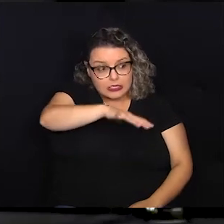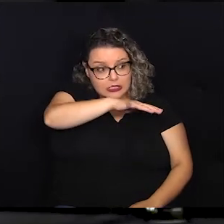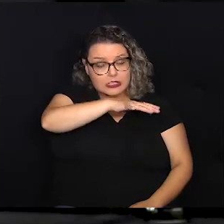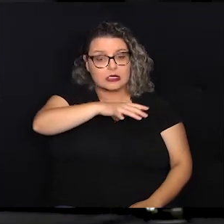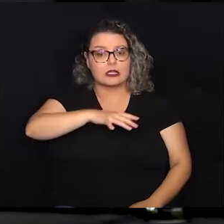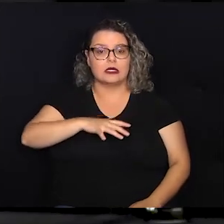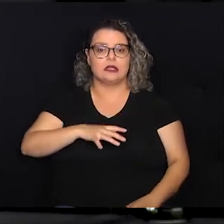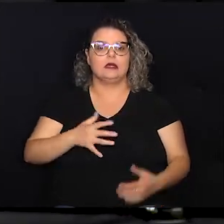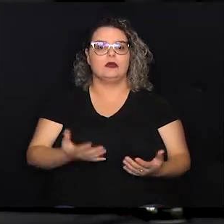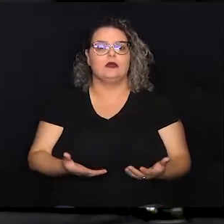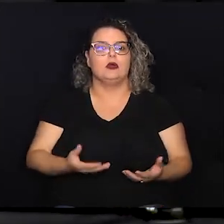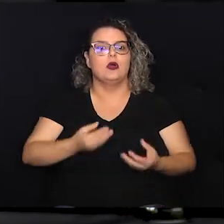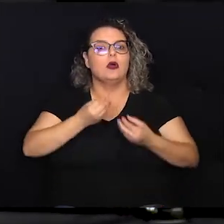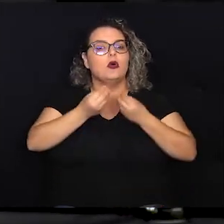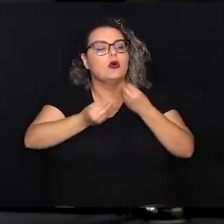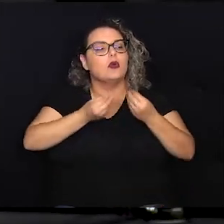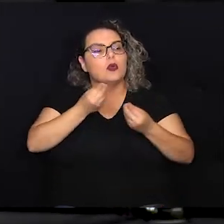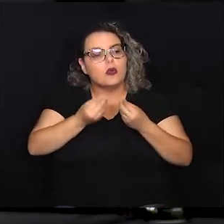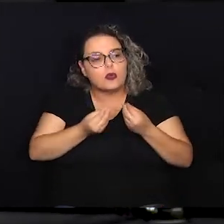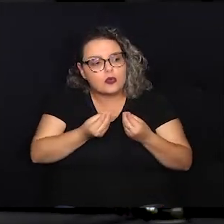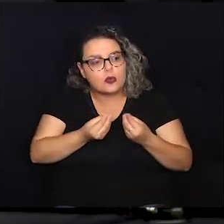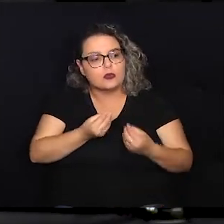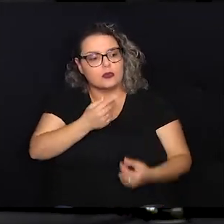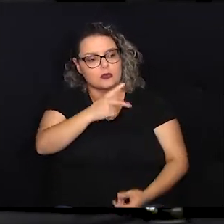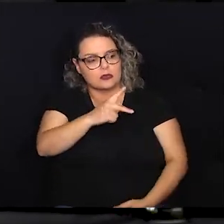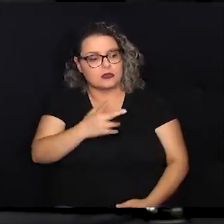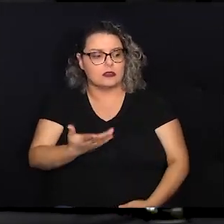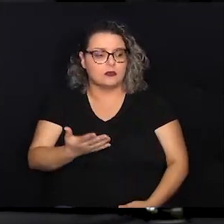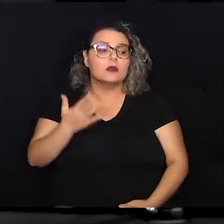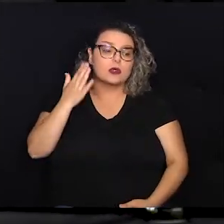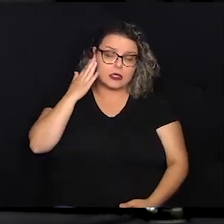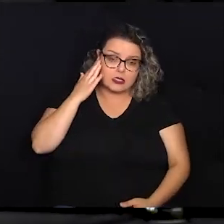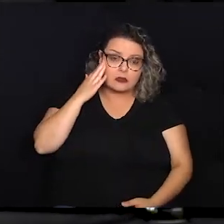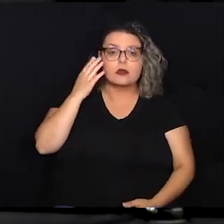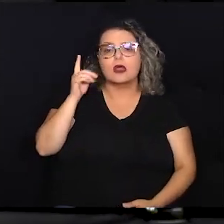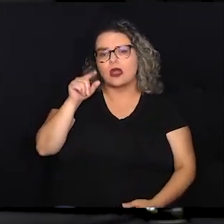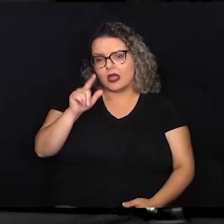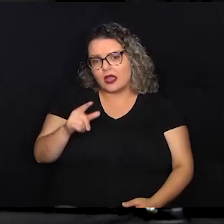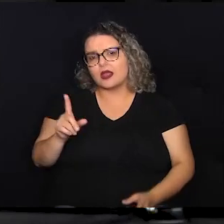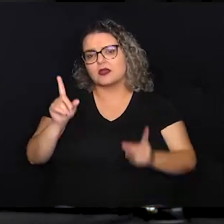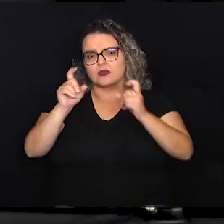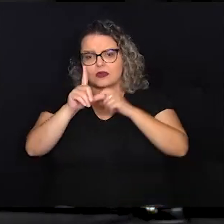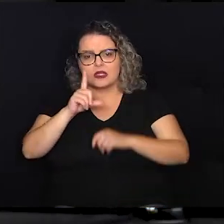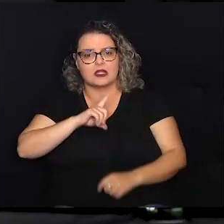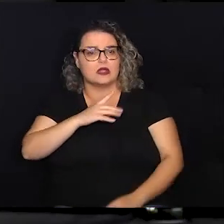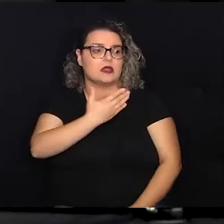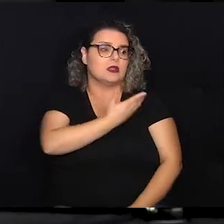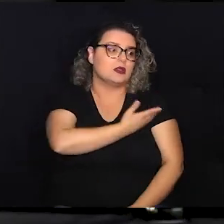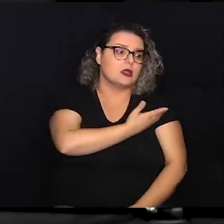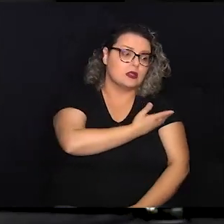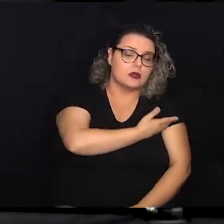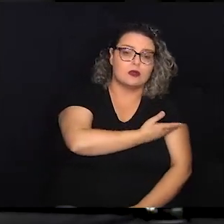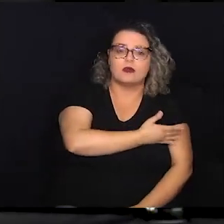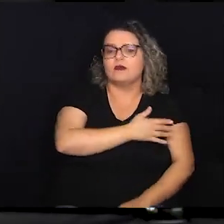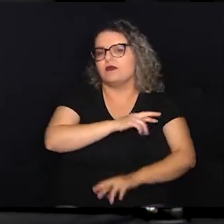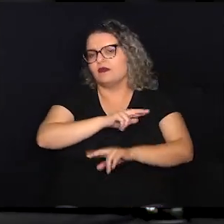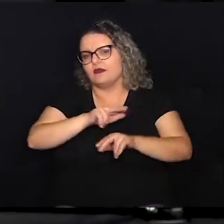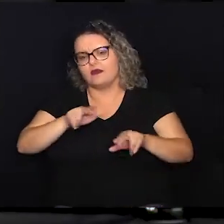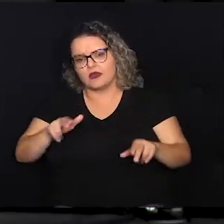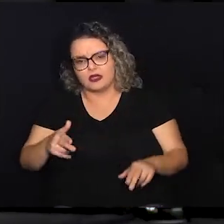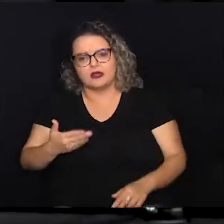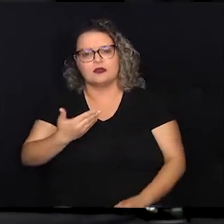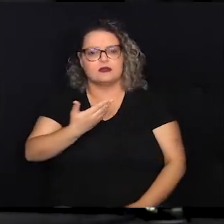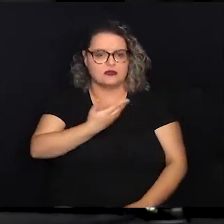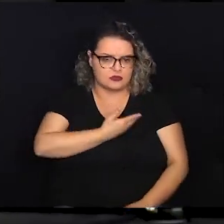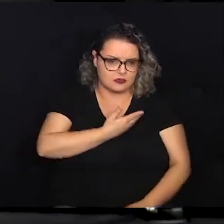amor que você tem por aquela região. E como que foi tudo isso para você? Porque a gente sabe que é difícil. A gente tem os